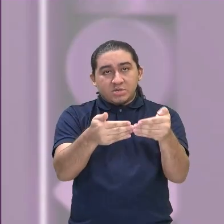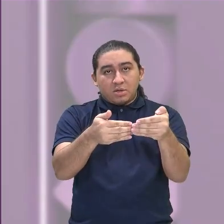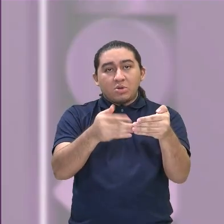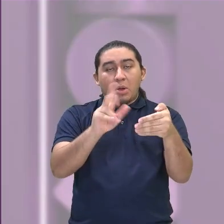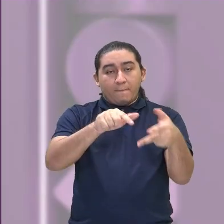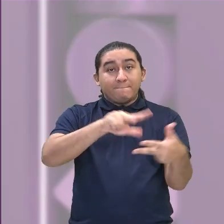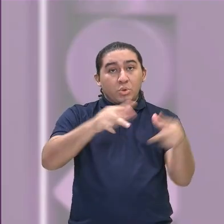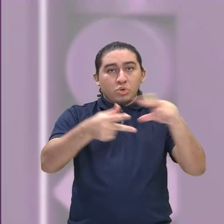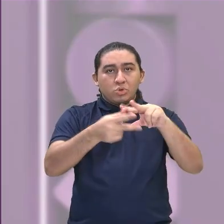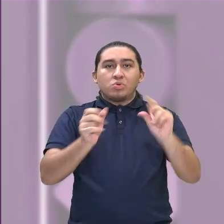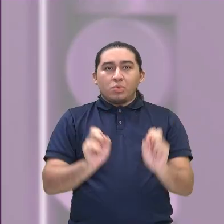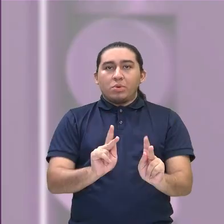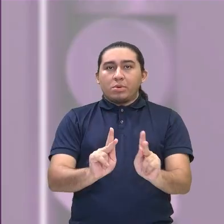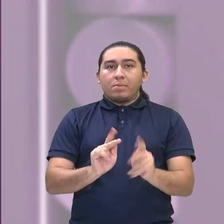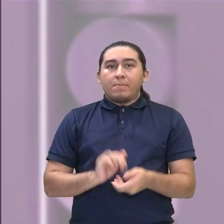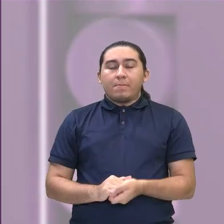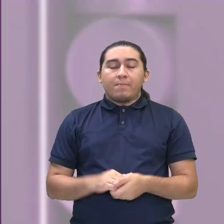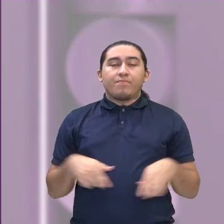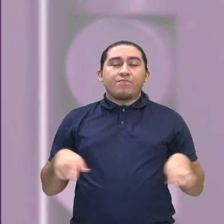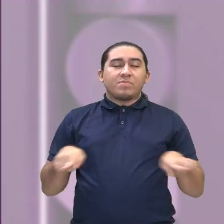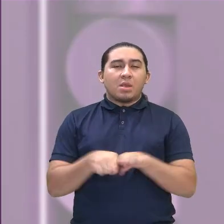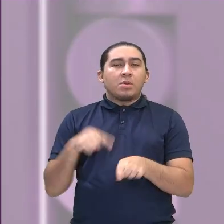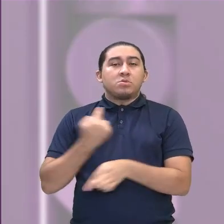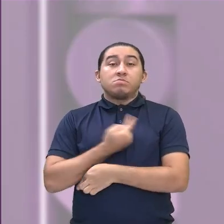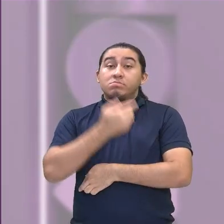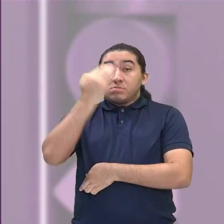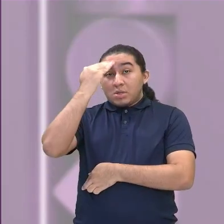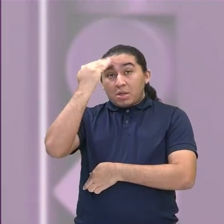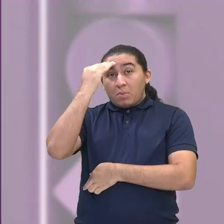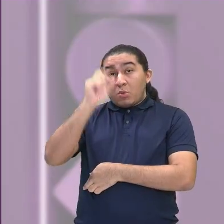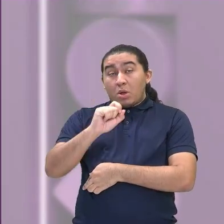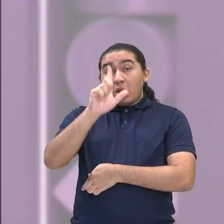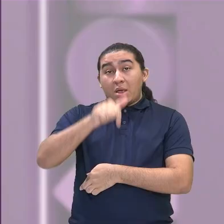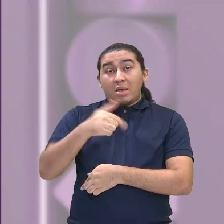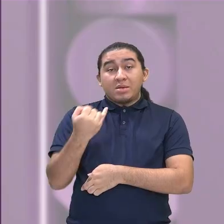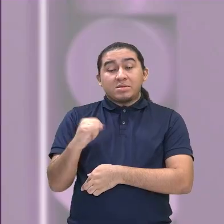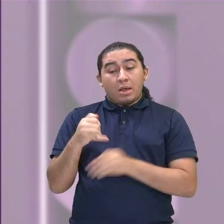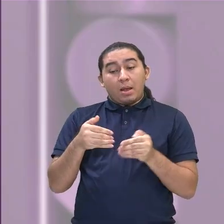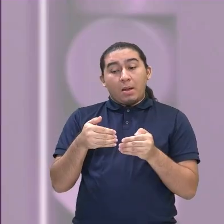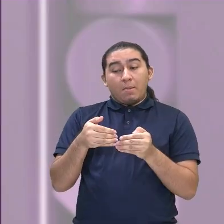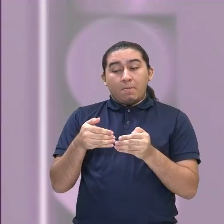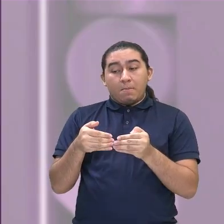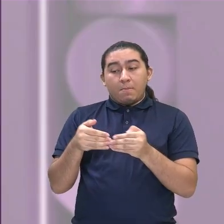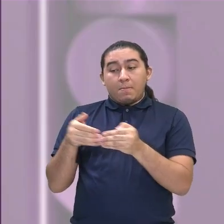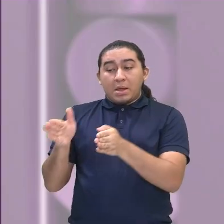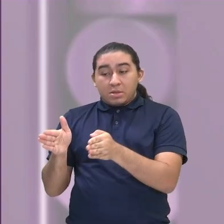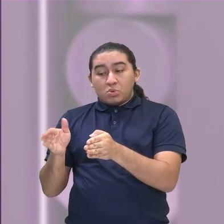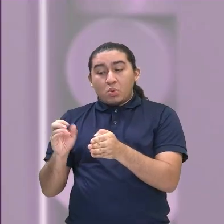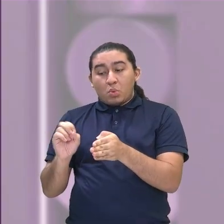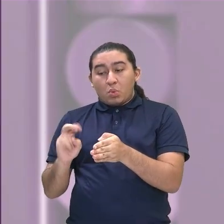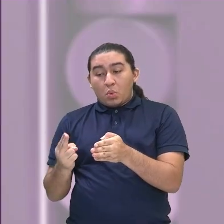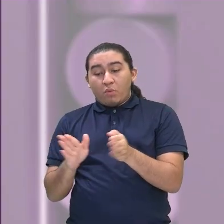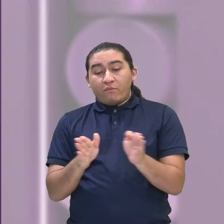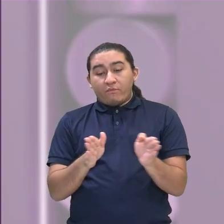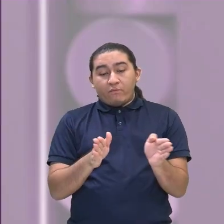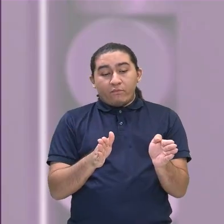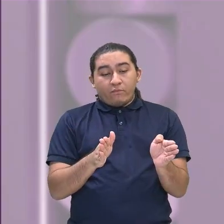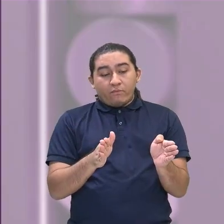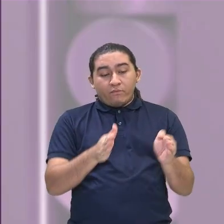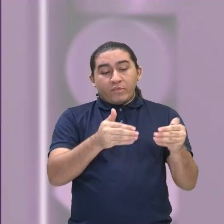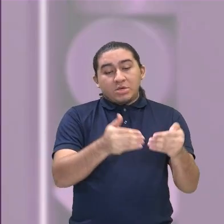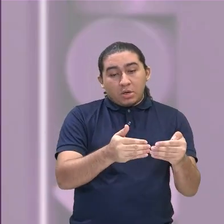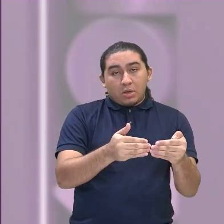polígono. Beleza? Também nós aprendemos o conceito dessa linha ser aberta ou ser fechada. Ou de